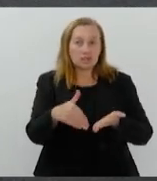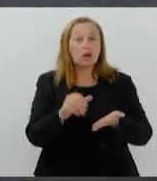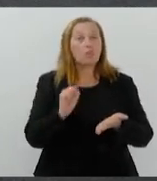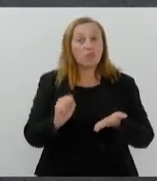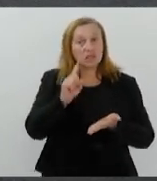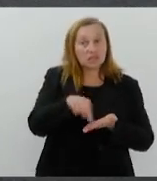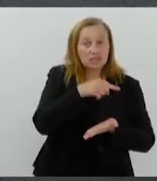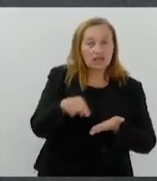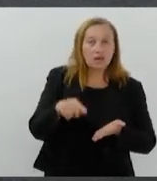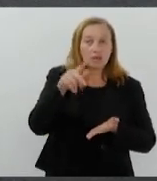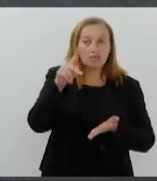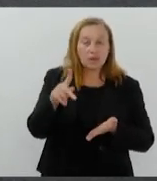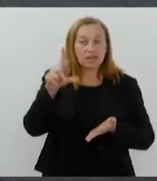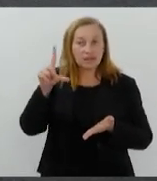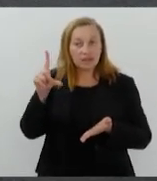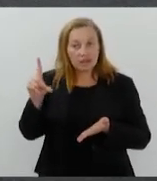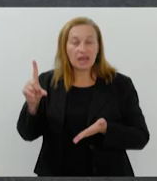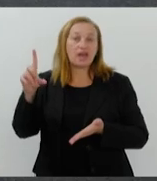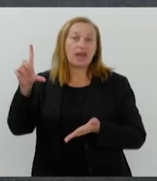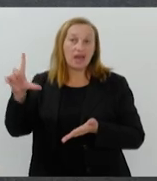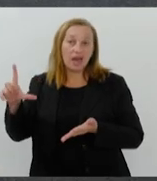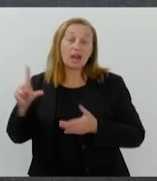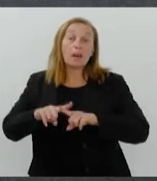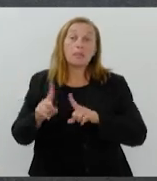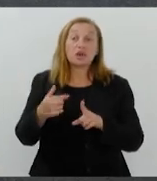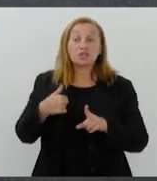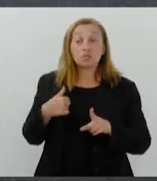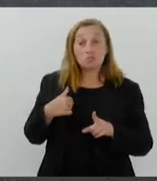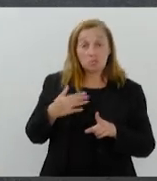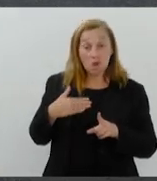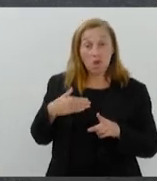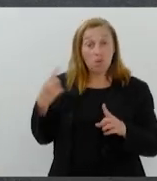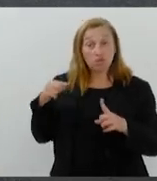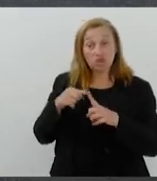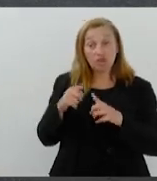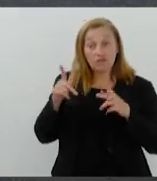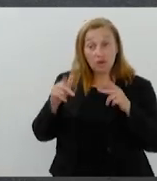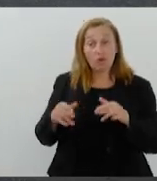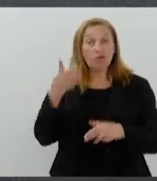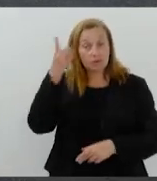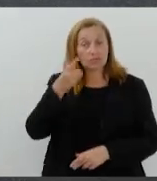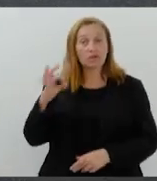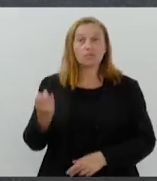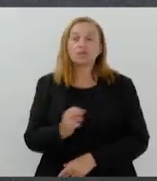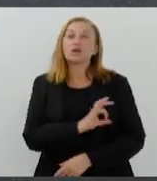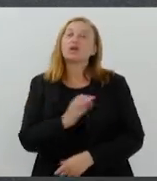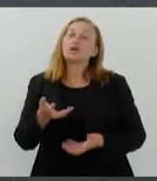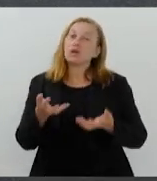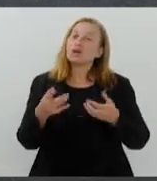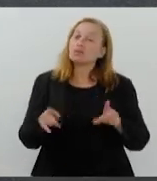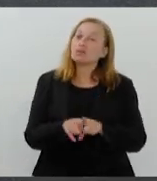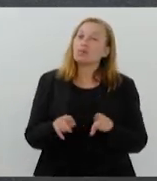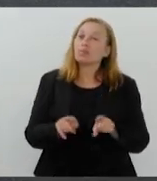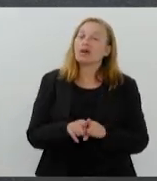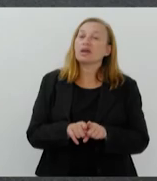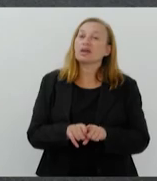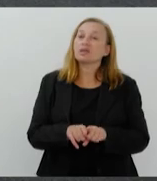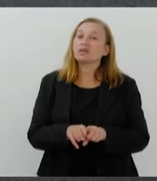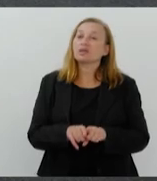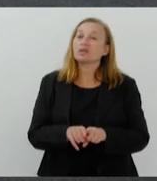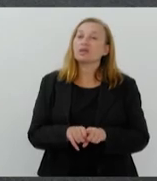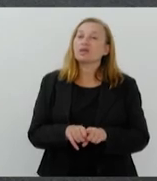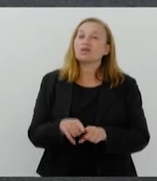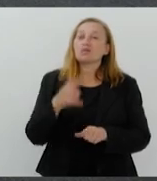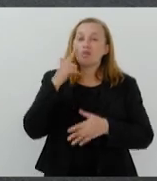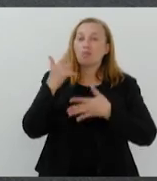mas o objetivo é exatamente o mesmo da deputada Marta Rocha. Eu sou um daqueles que também vejo o